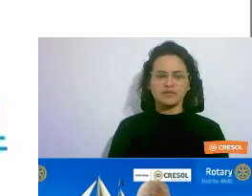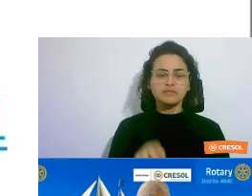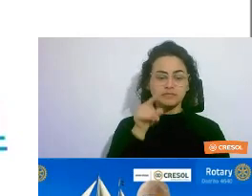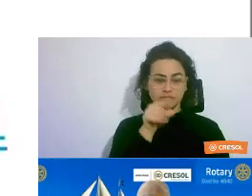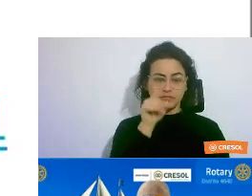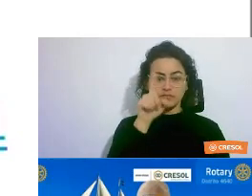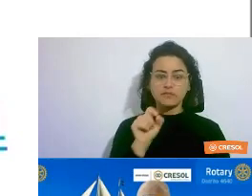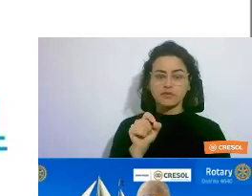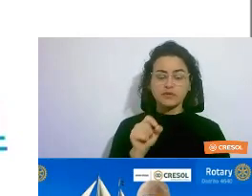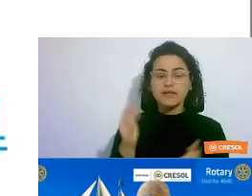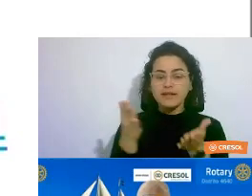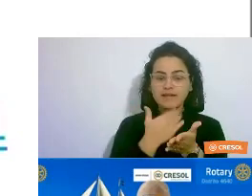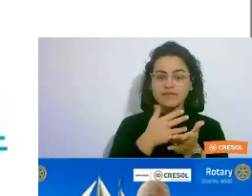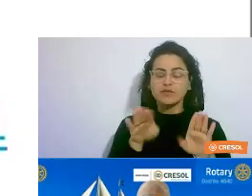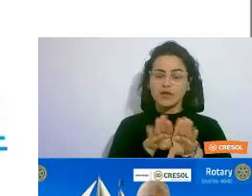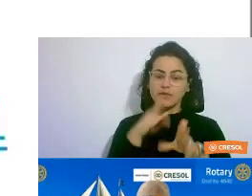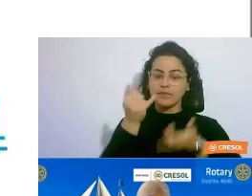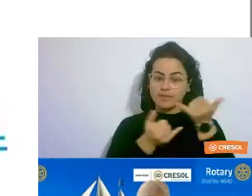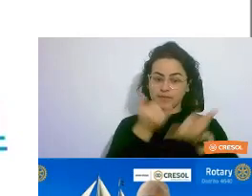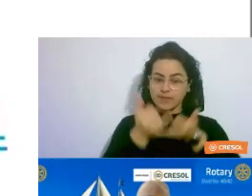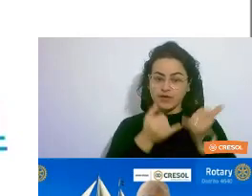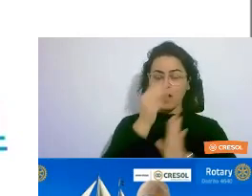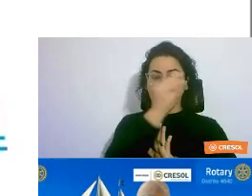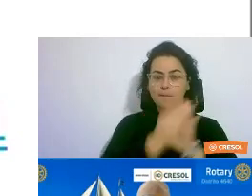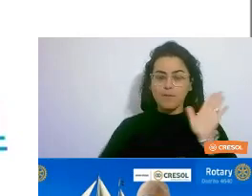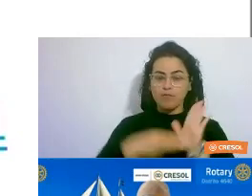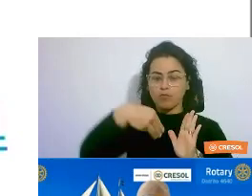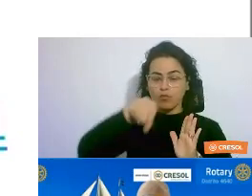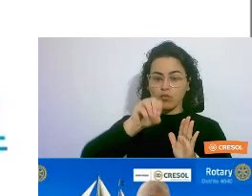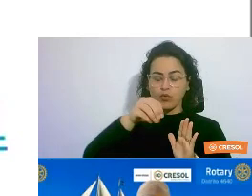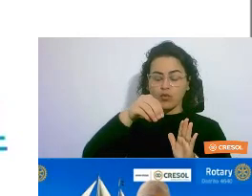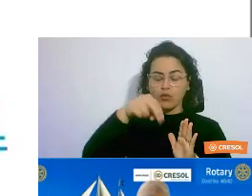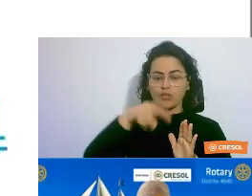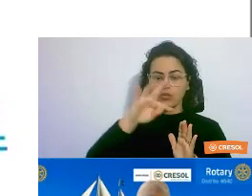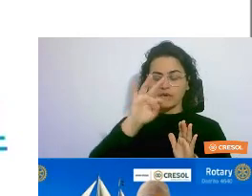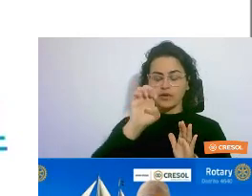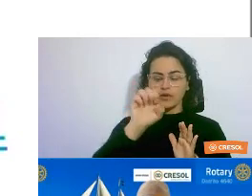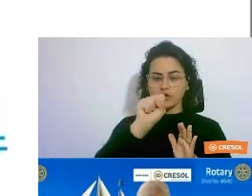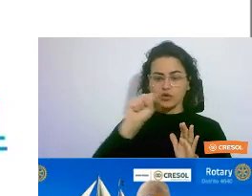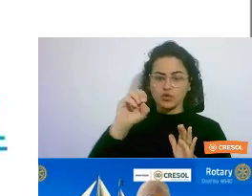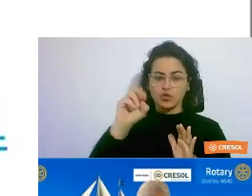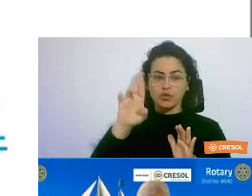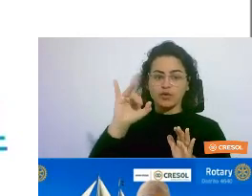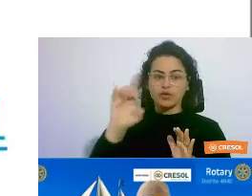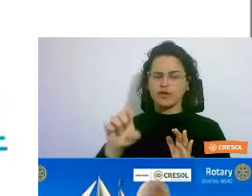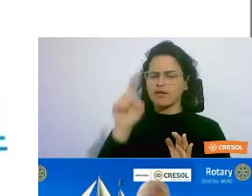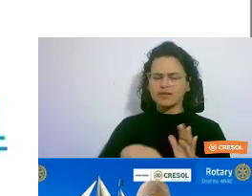feito com livros e brinquedos com a metodologia Montessori, uma excelente